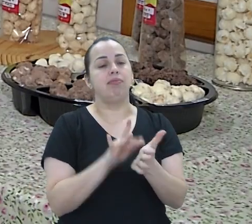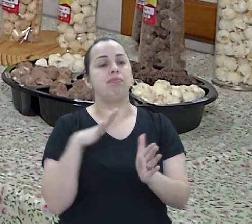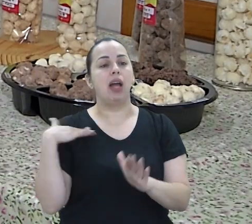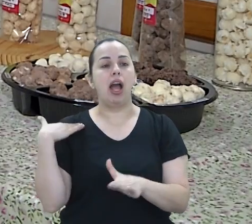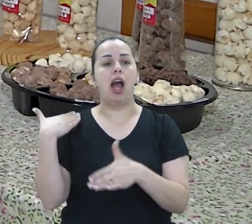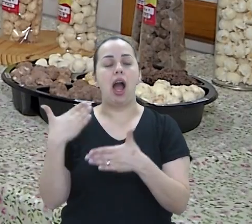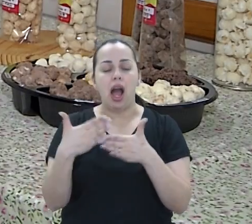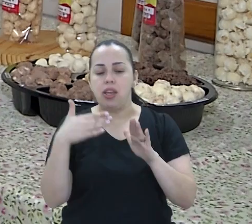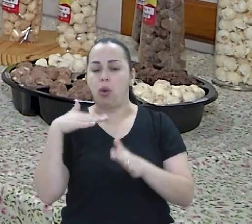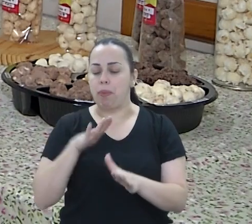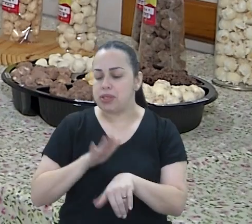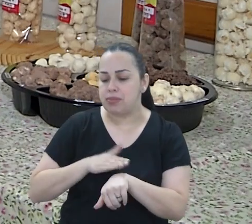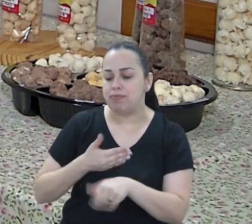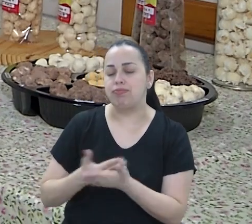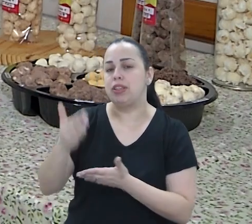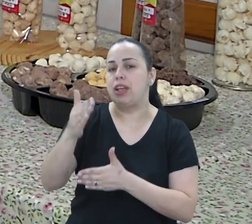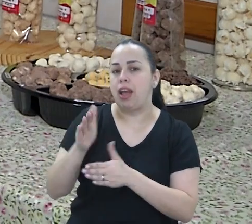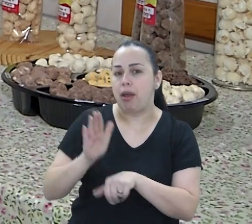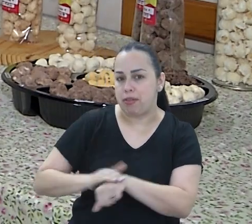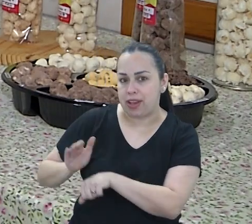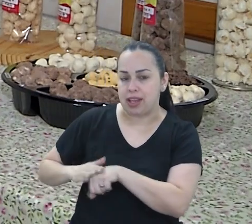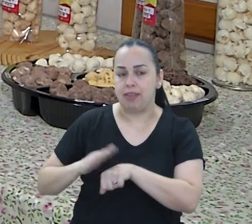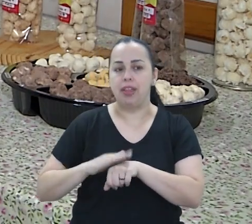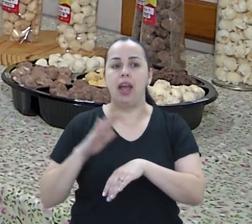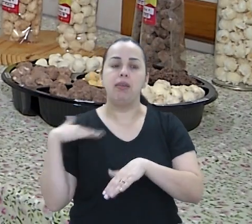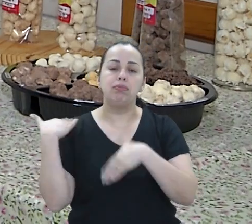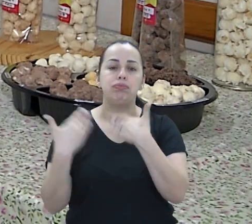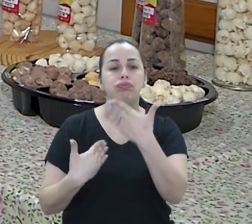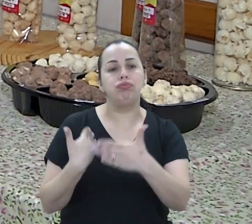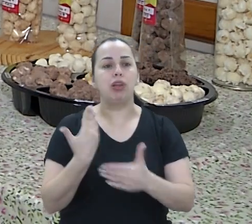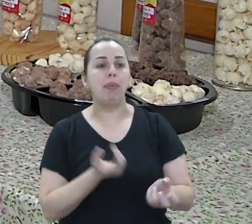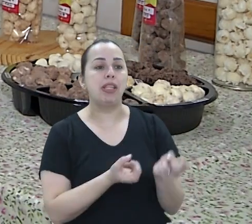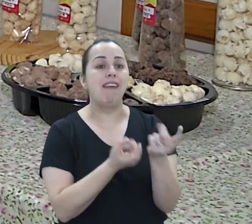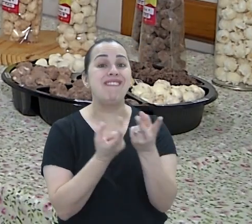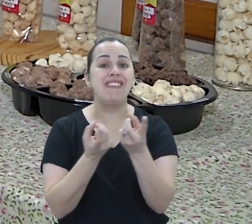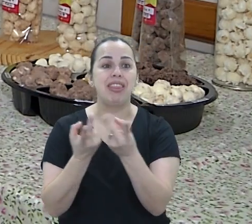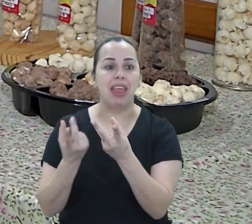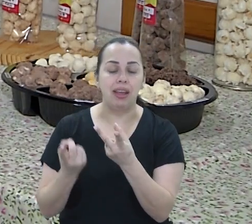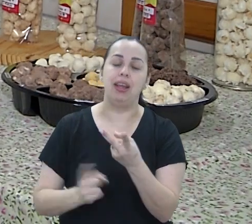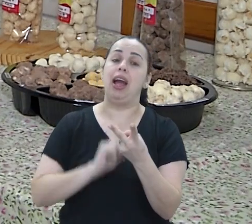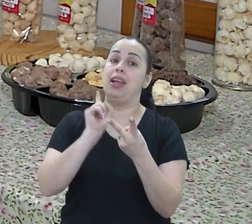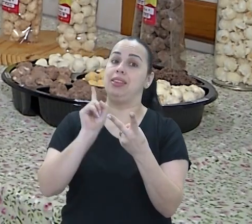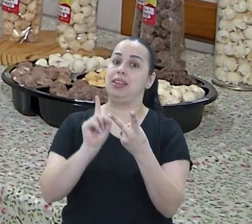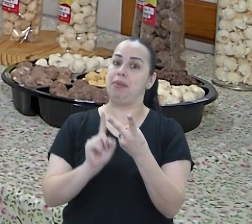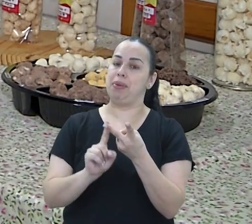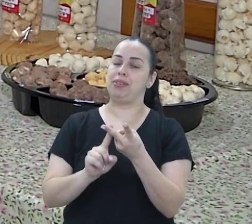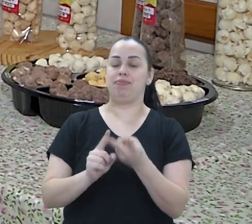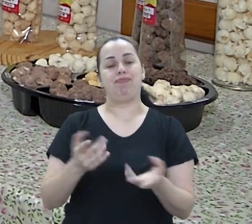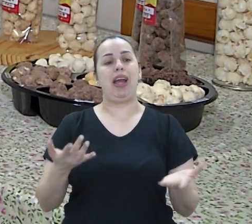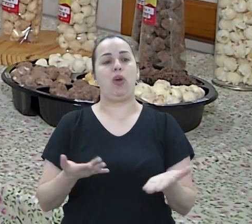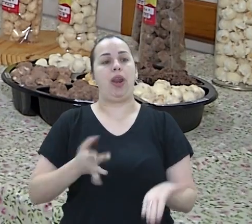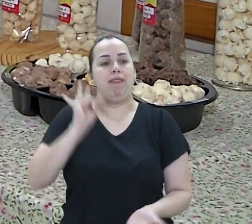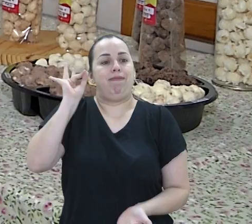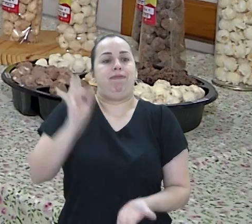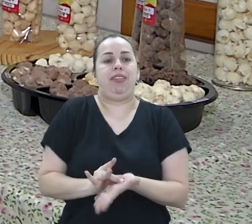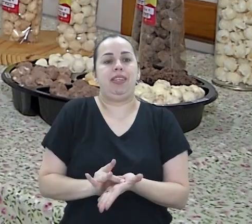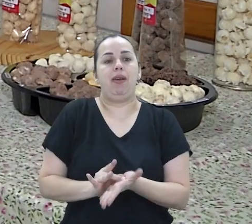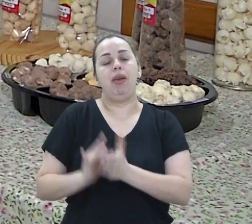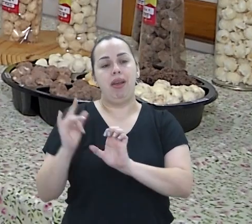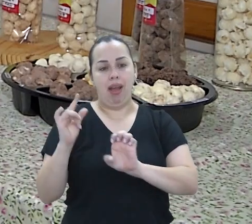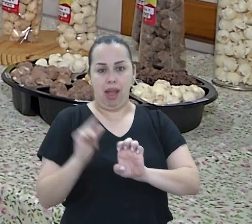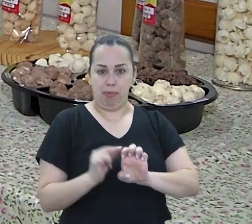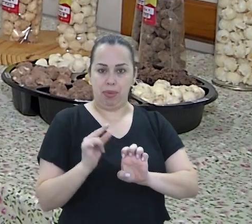e depois, com o passar das vendas, eu percebi que eu precisava me profissionalizar. E aí a veia empreendedora